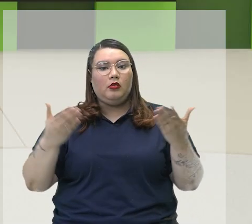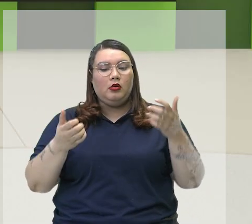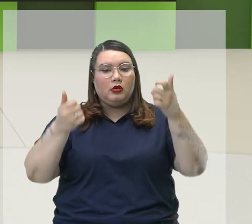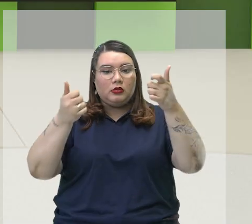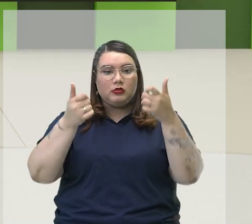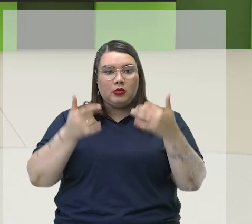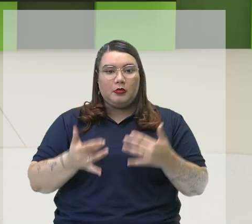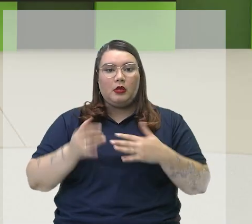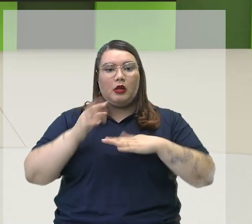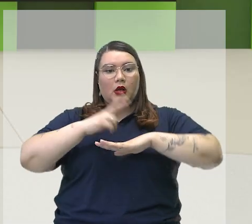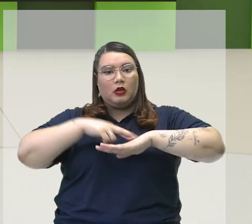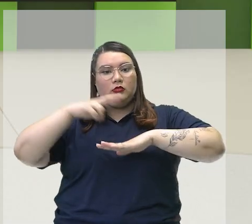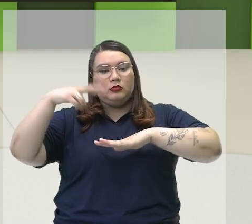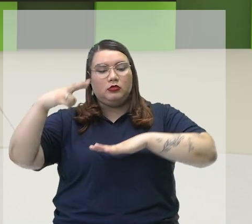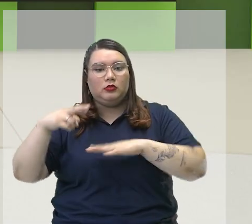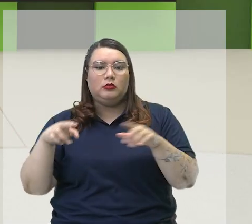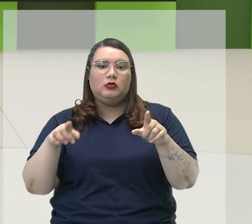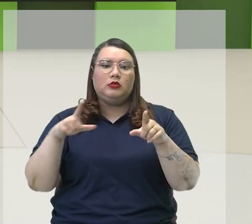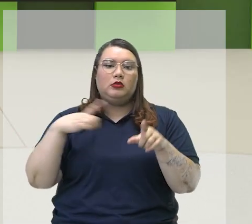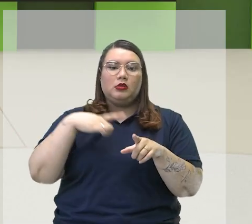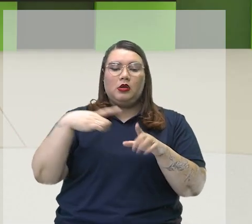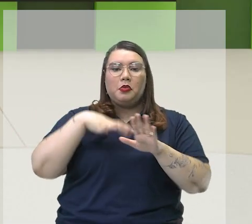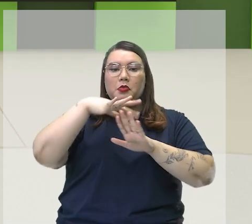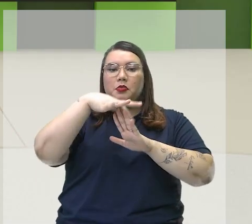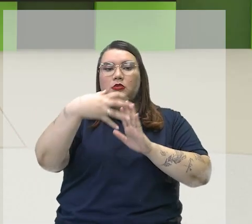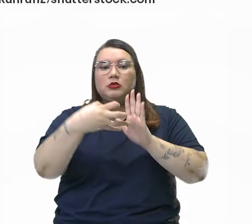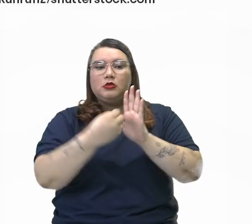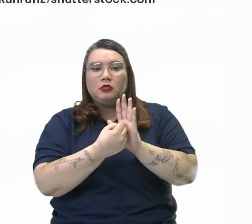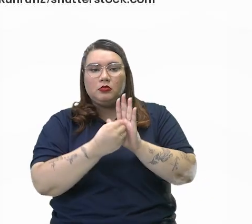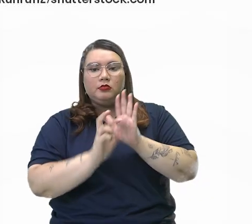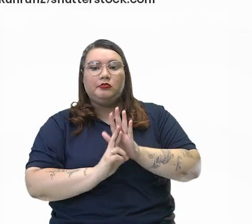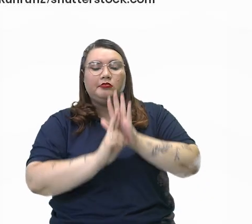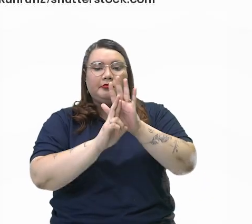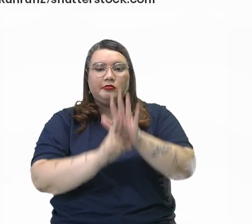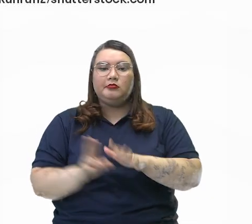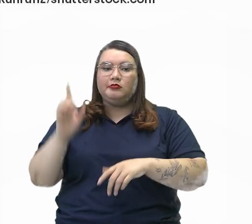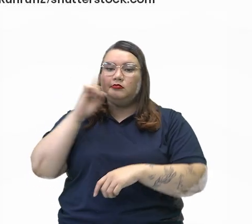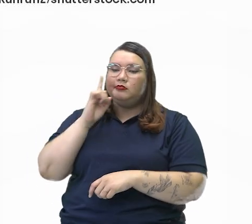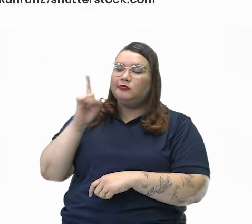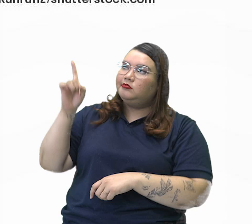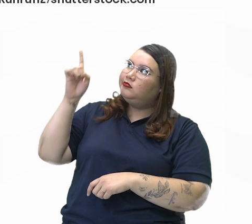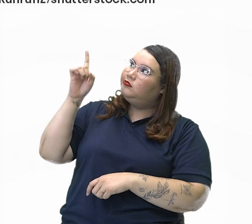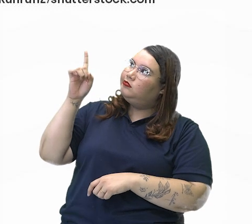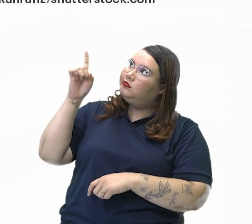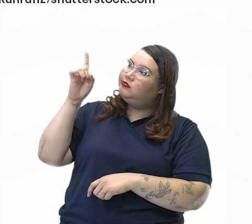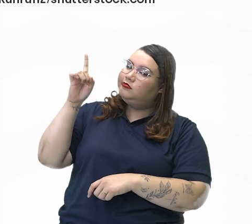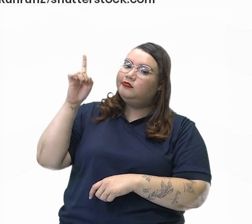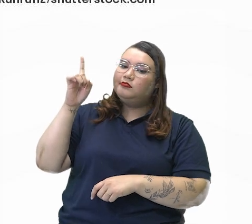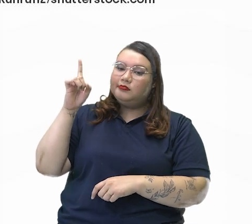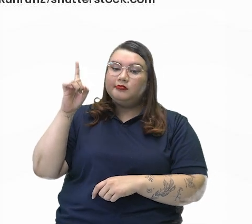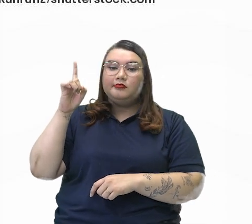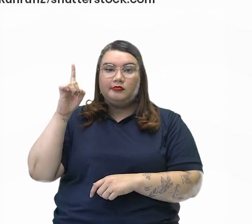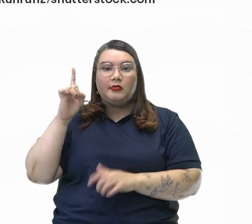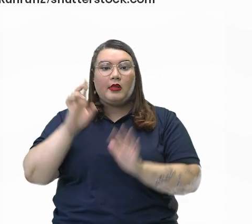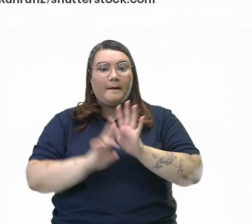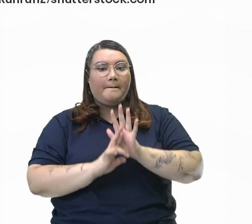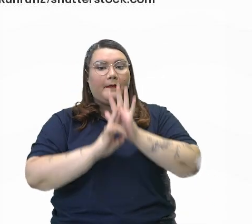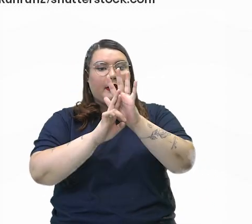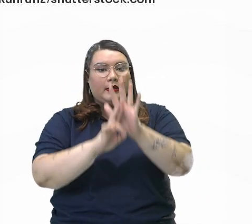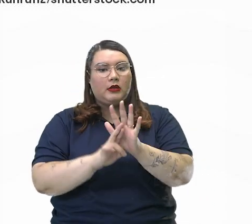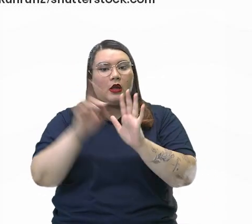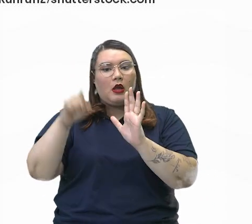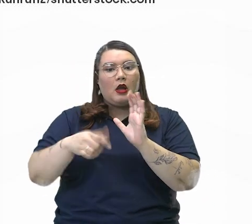em radioatividade, temos um símbolo. Falou em radioatividade, já vejo aí o símbolo, que